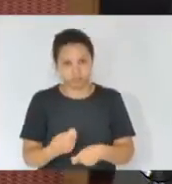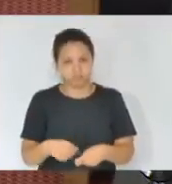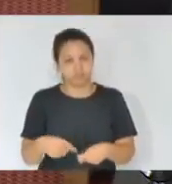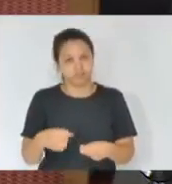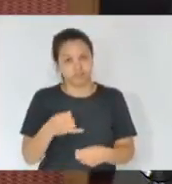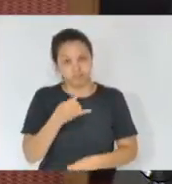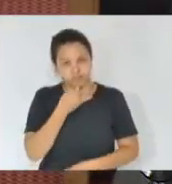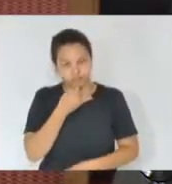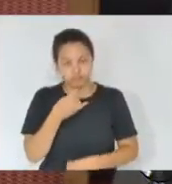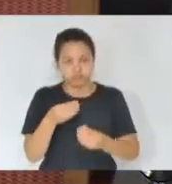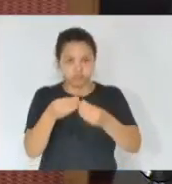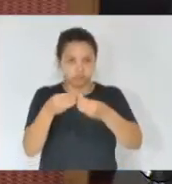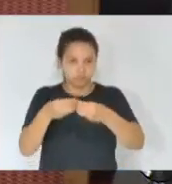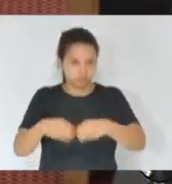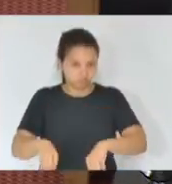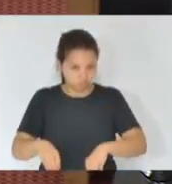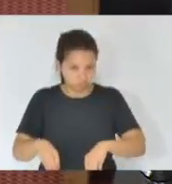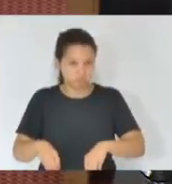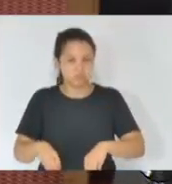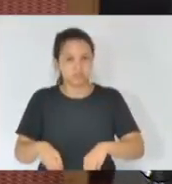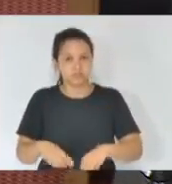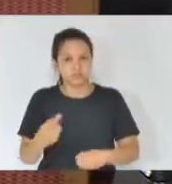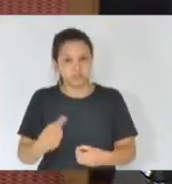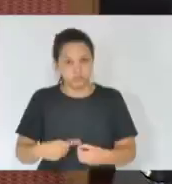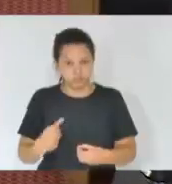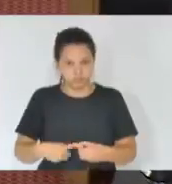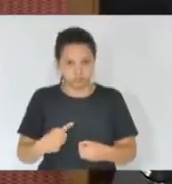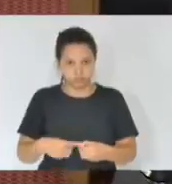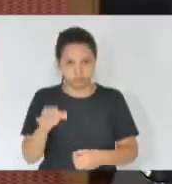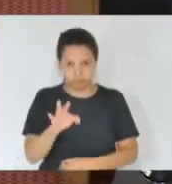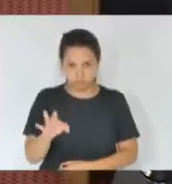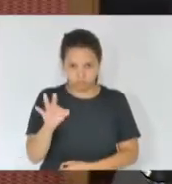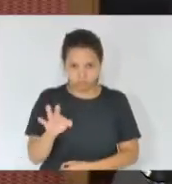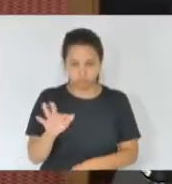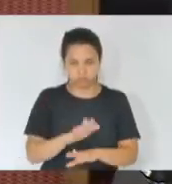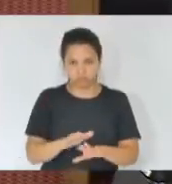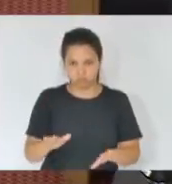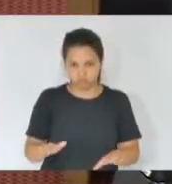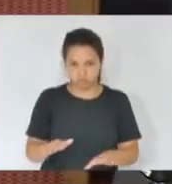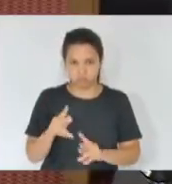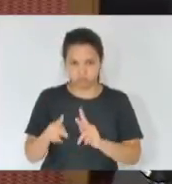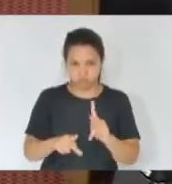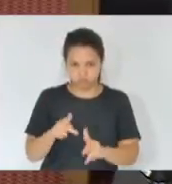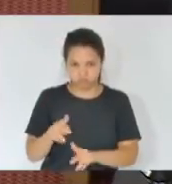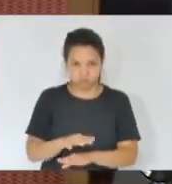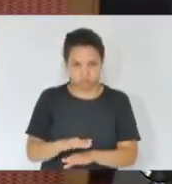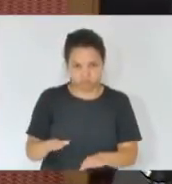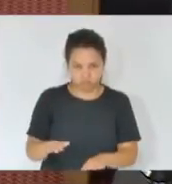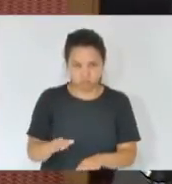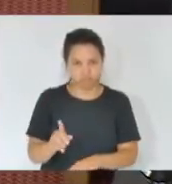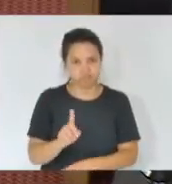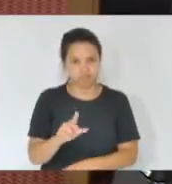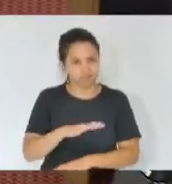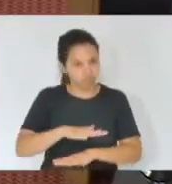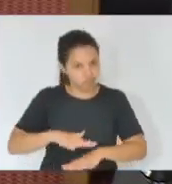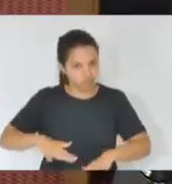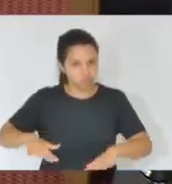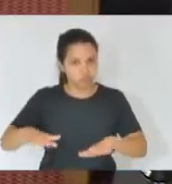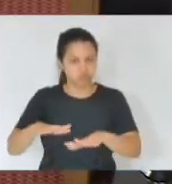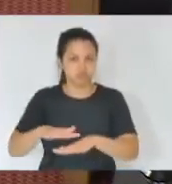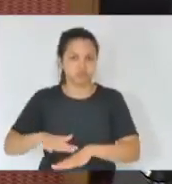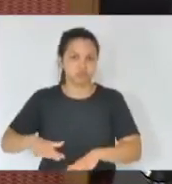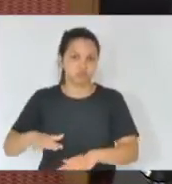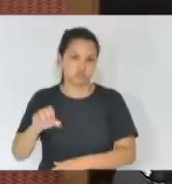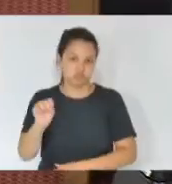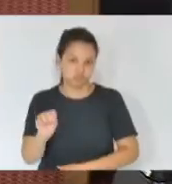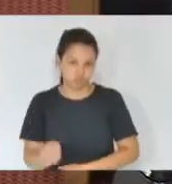prejuízo não somente à cidade de Forquilhinha e às pessoas que moram em Forquilhinha, mas também toda a região sul. A